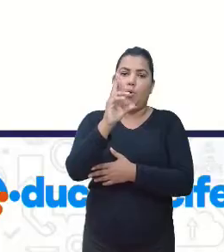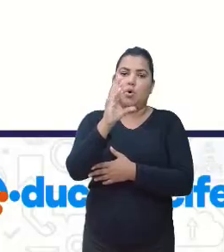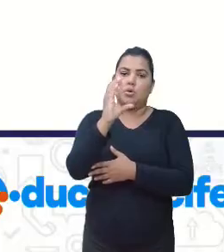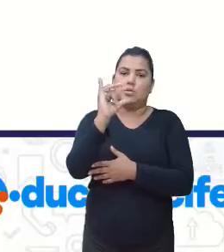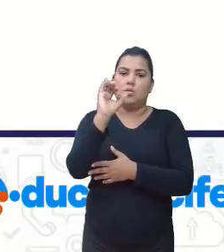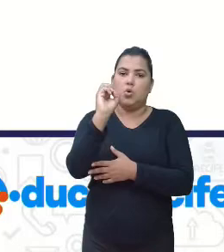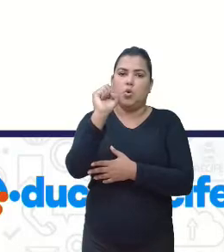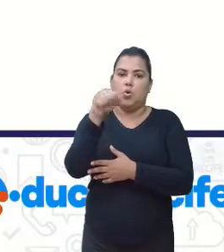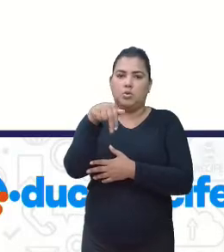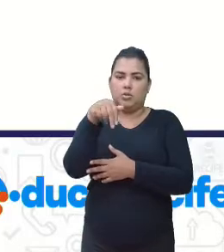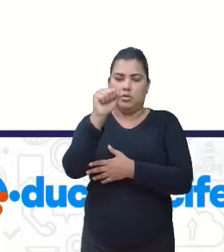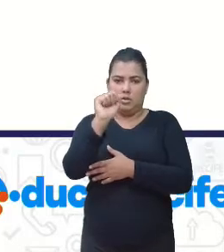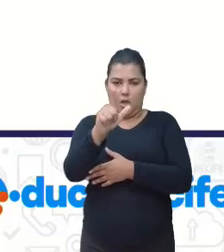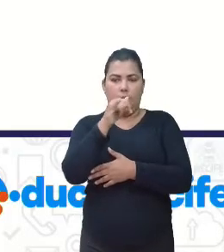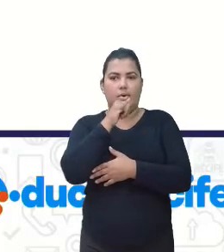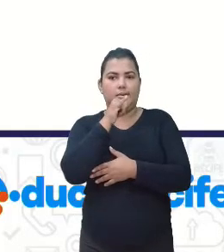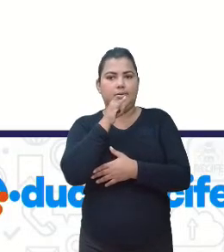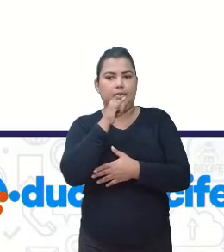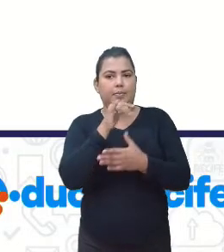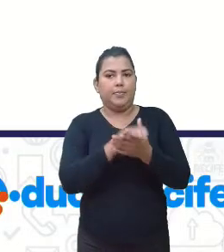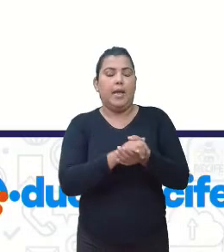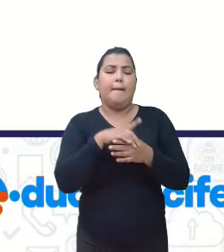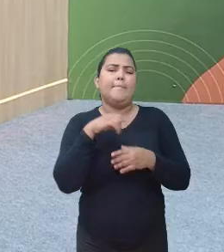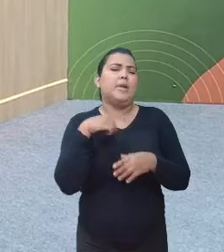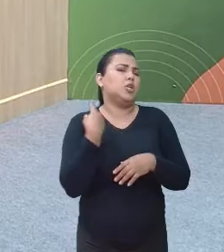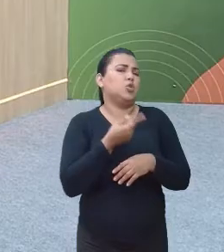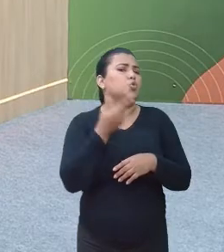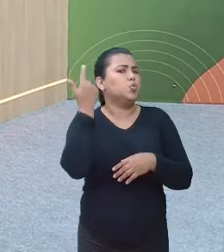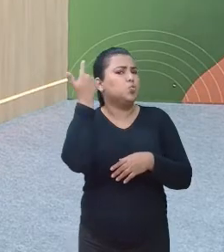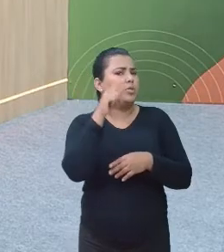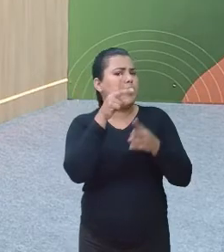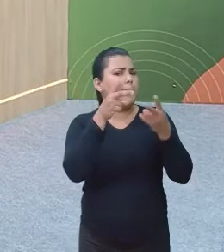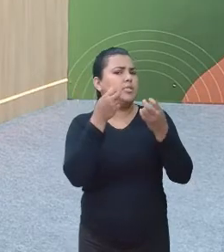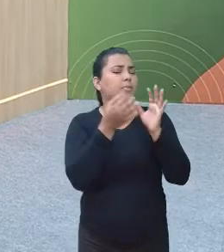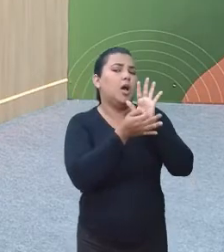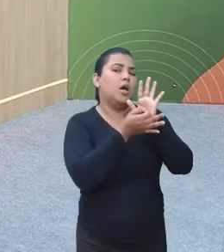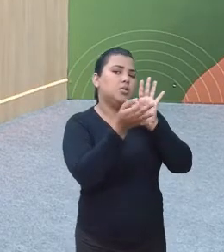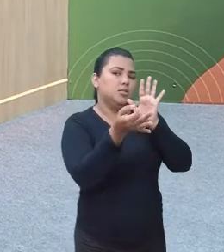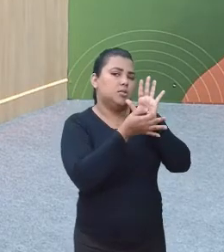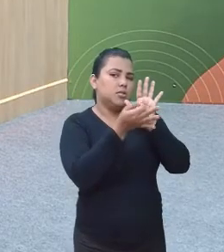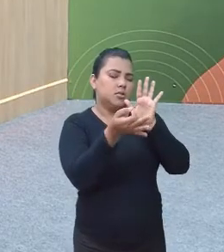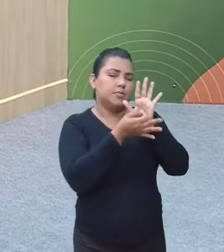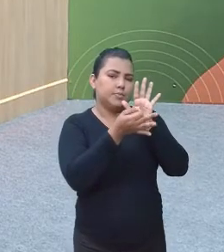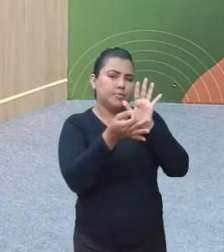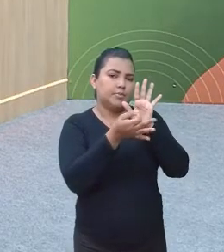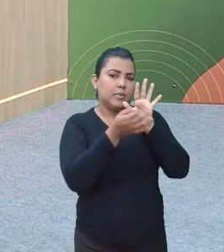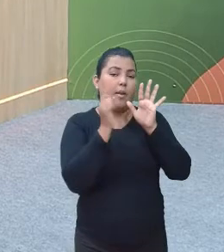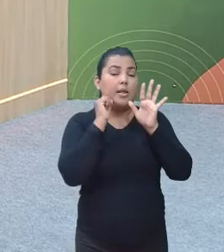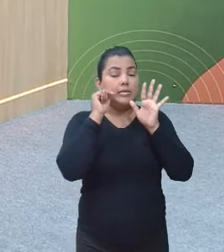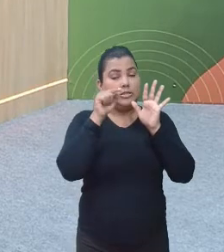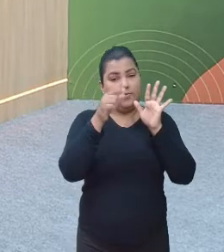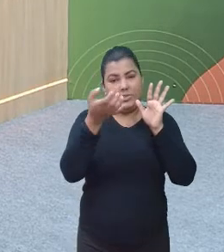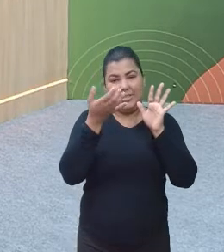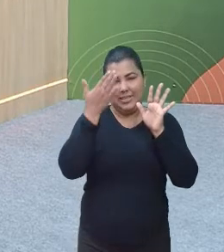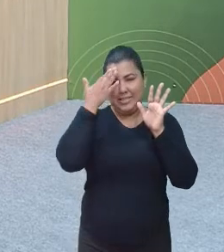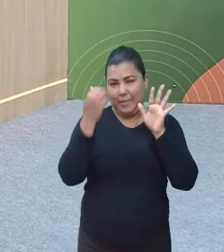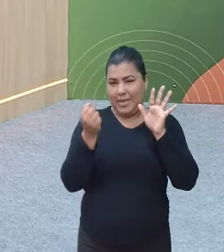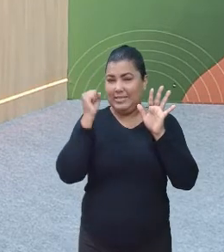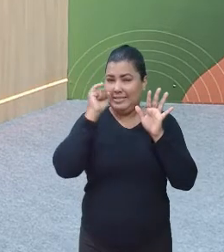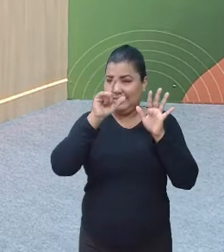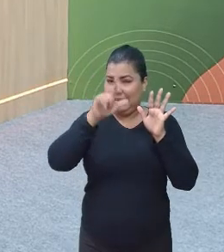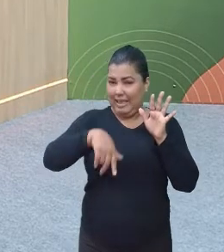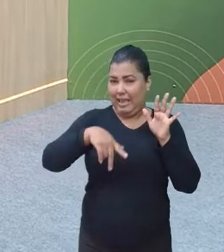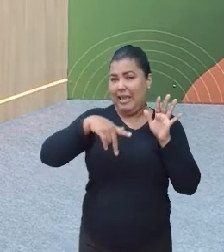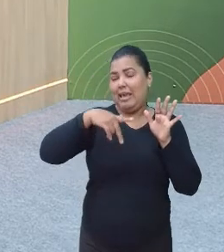Quando a gente pega, por exemplo, para a gente perceber, a dica que eu dou é o seguinte, Para você saber se são ou não